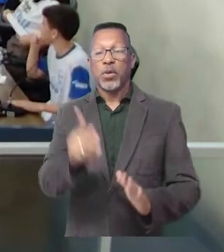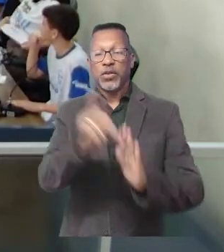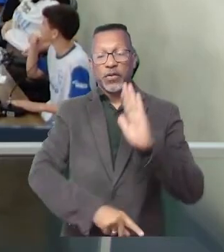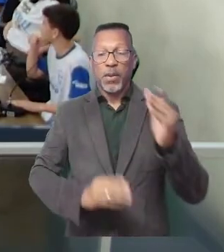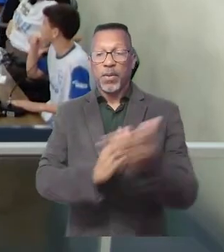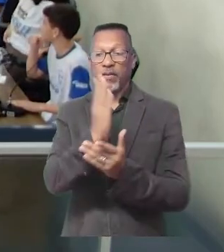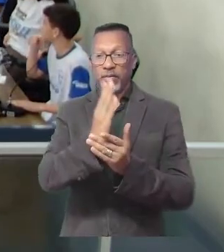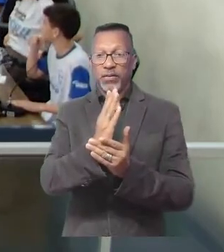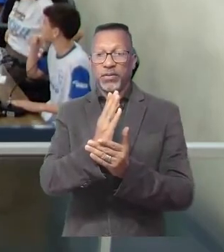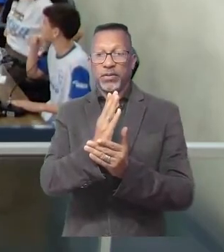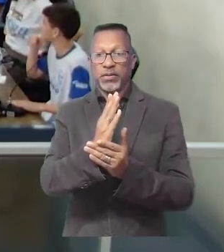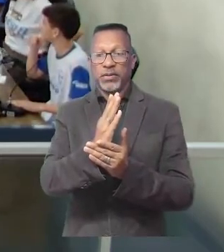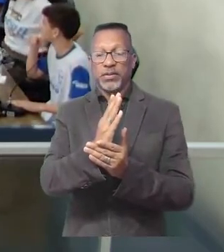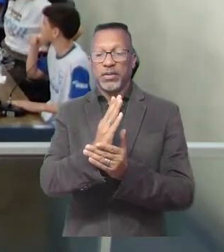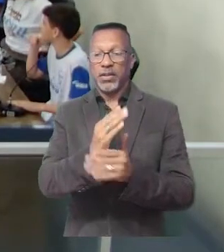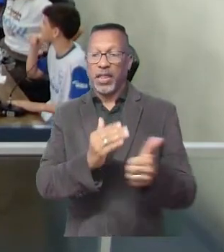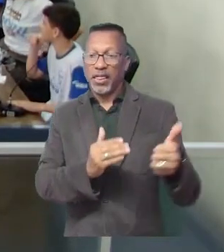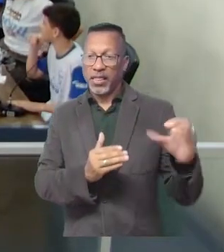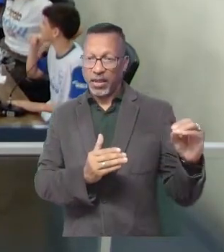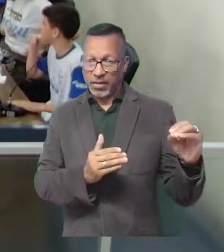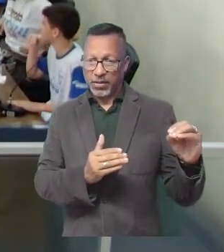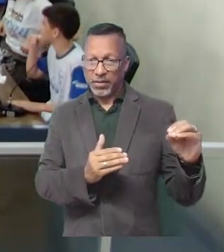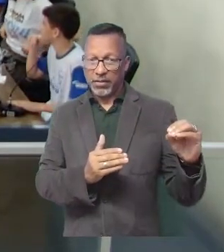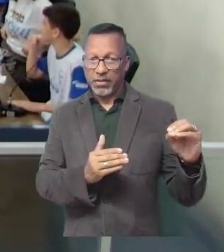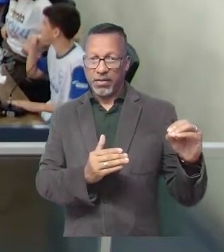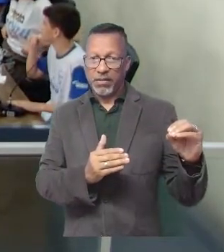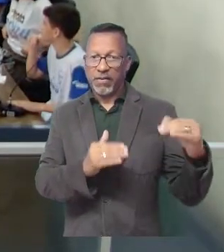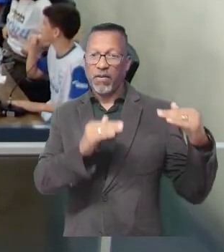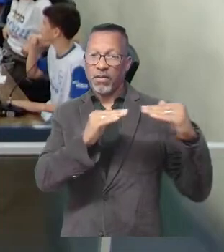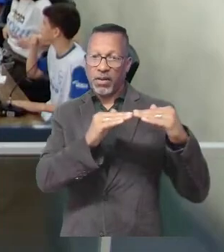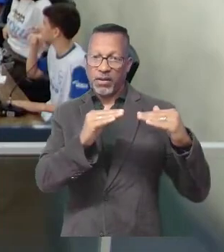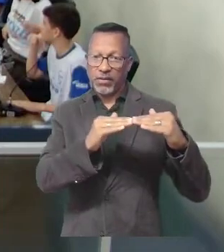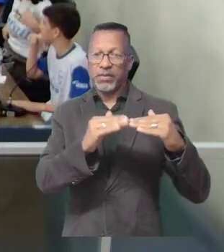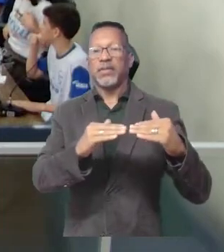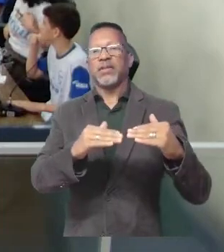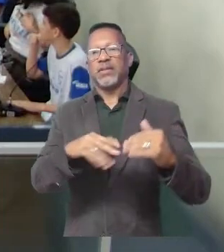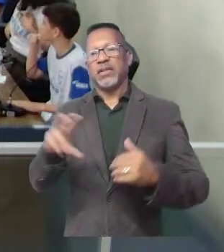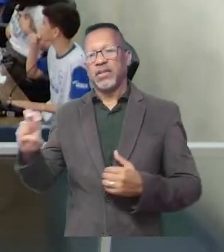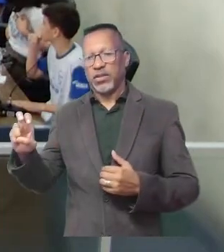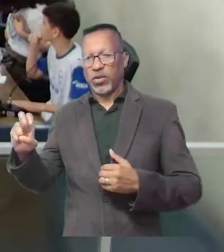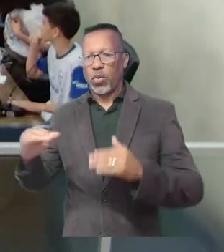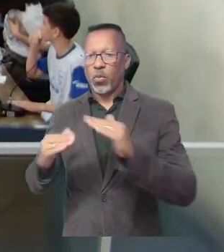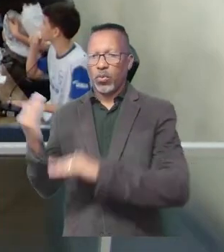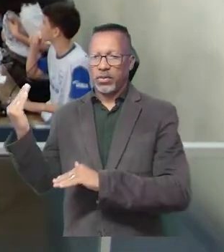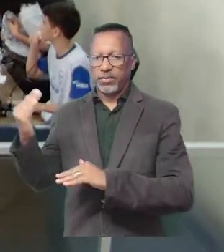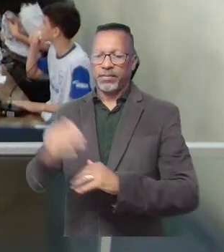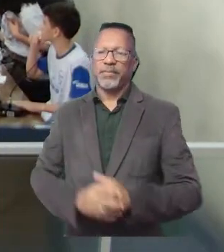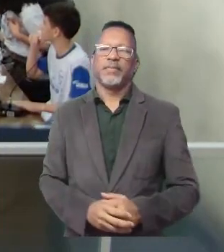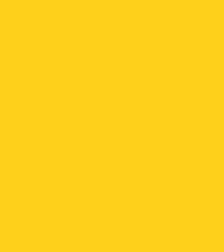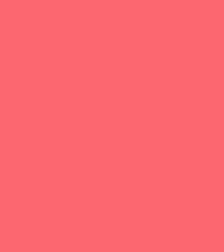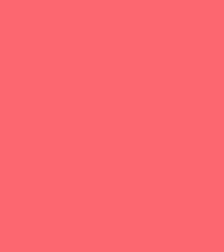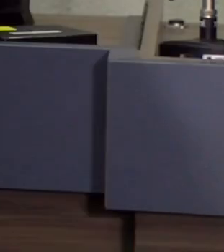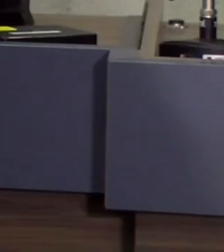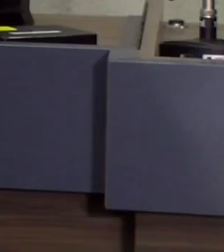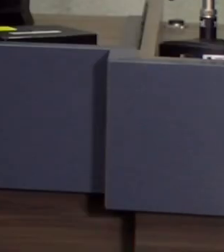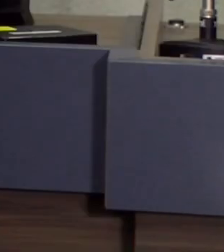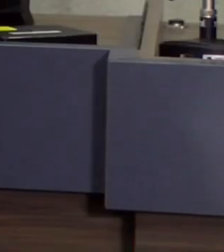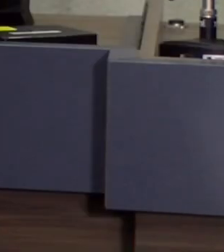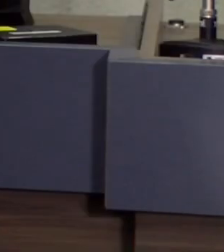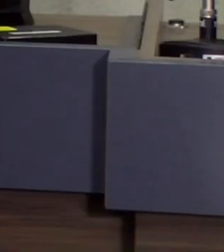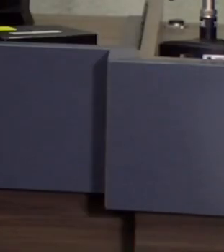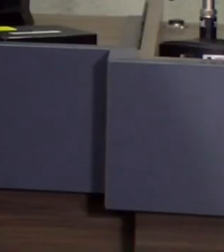aprovado por 10 votos favoráveis e 5 votos contra. Legal,